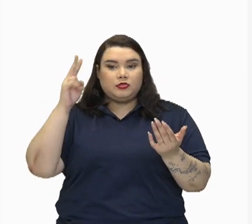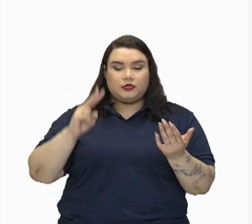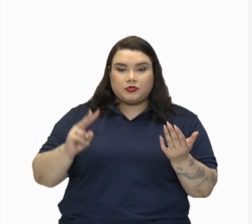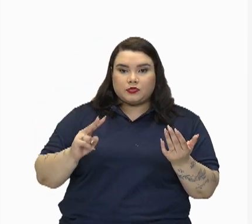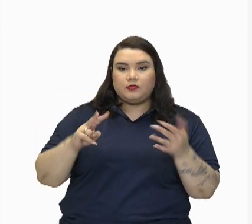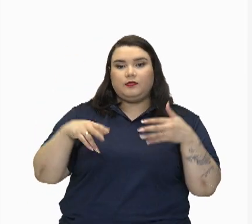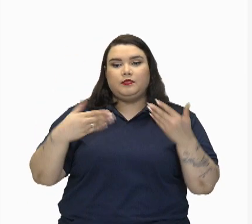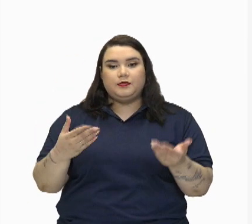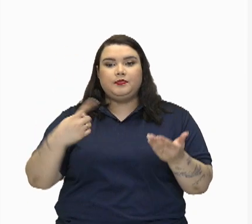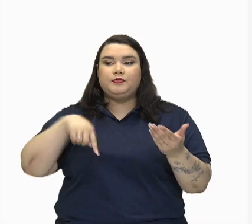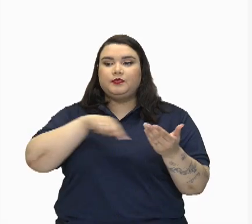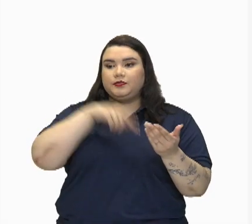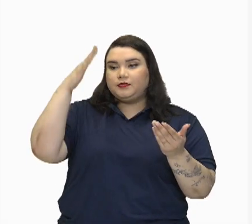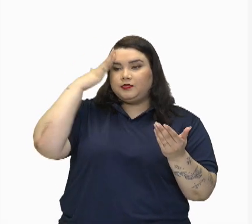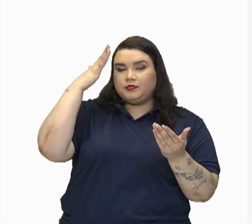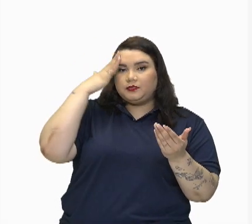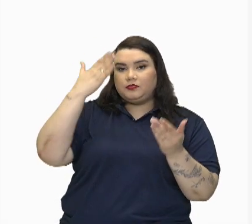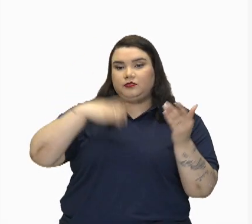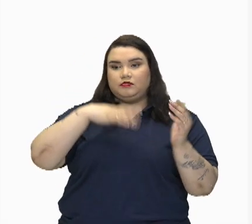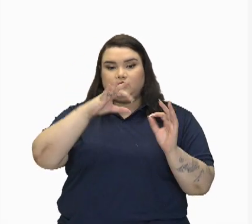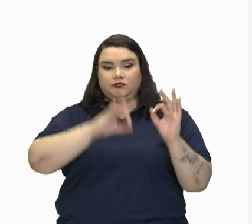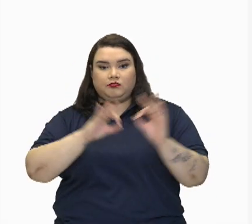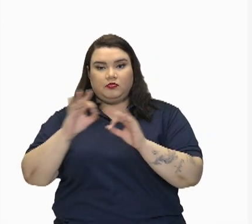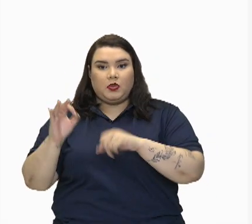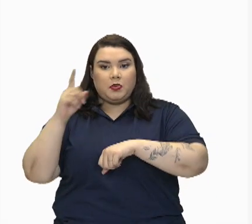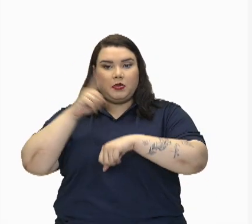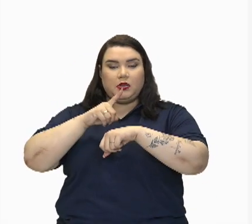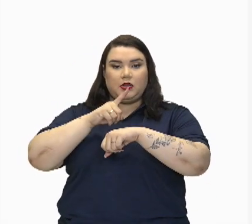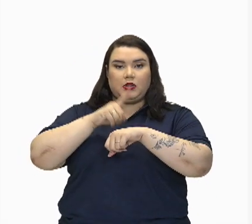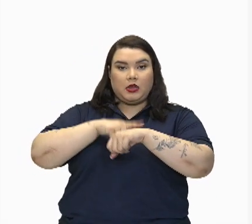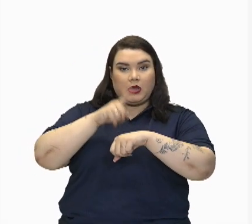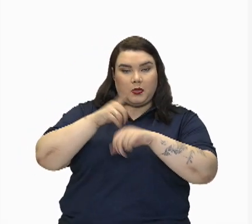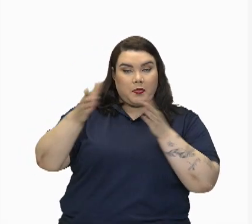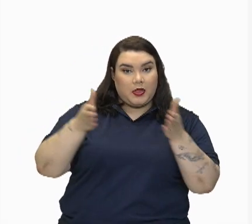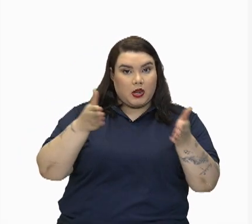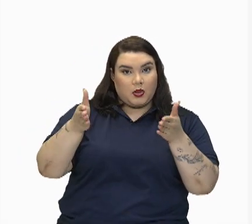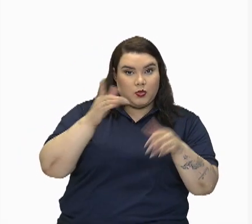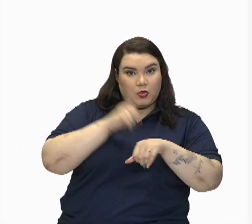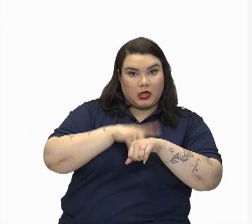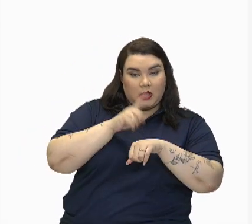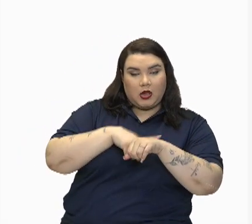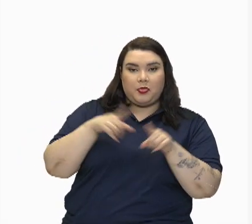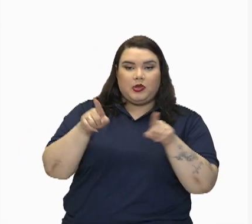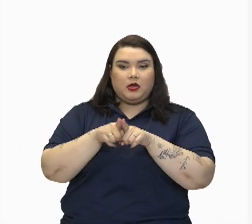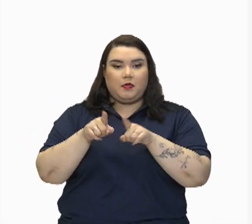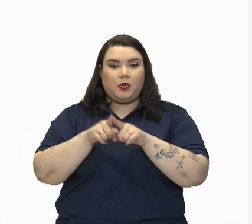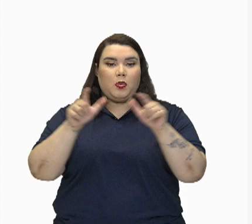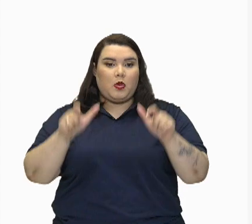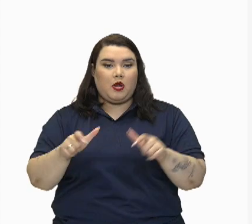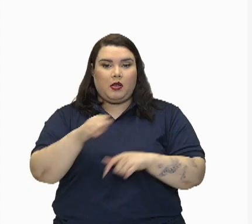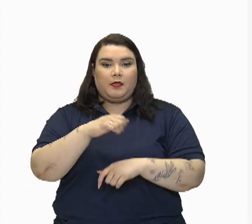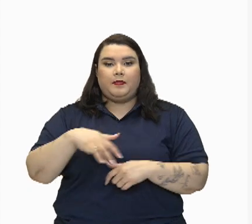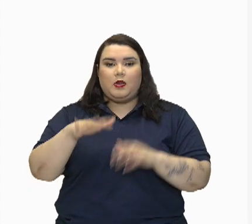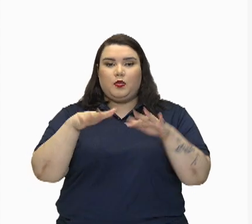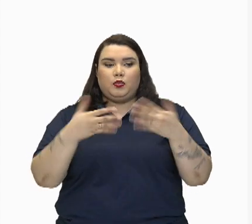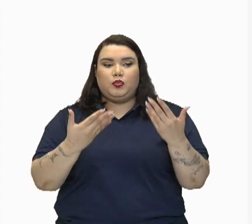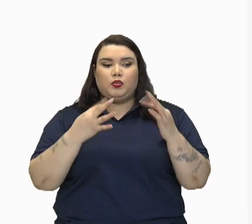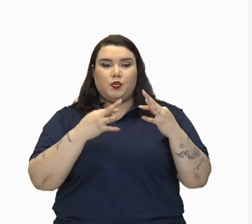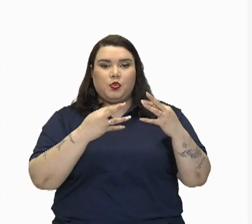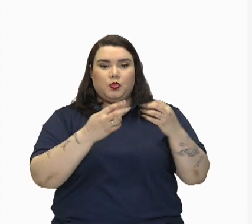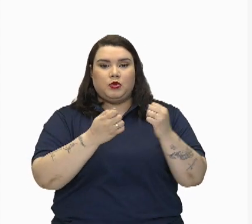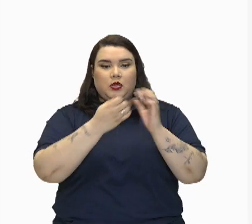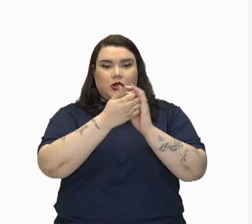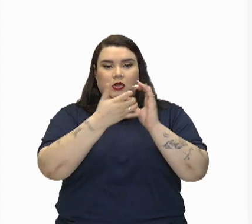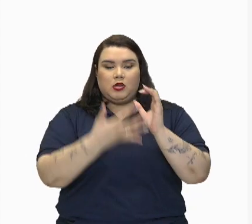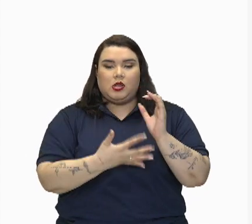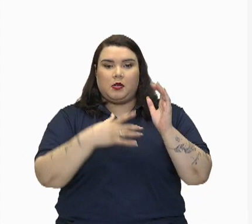saber que ela está sendo localizada no tempo e no espaço, né? Todos esses elementos são apresentados